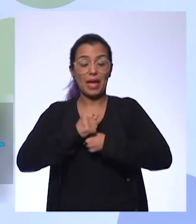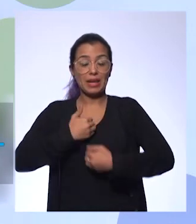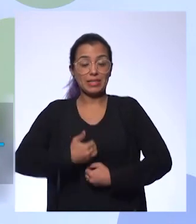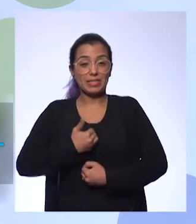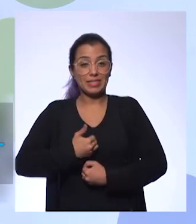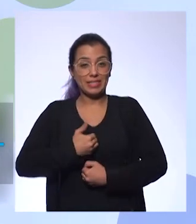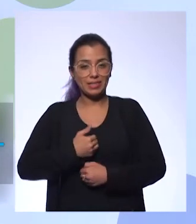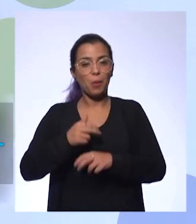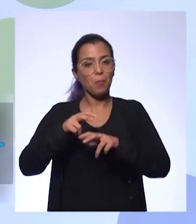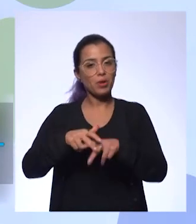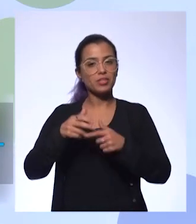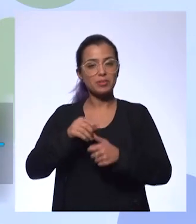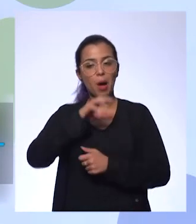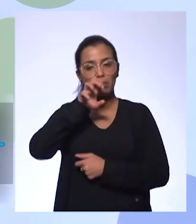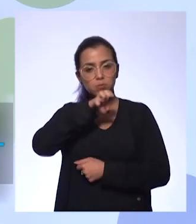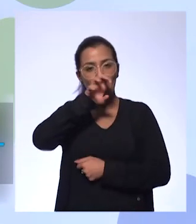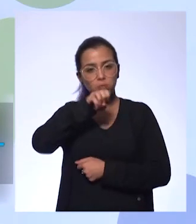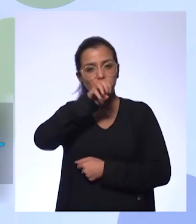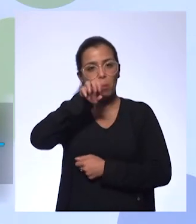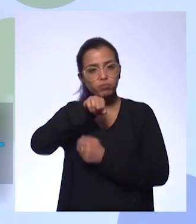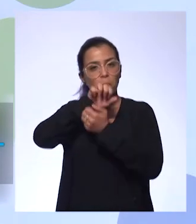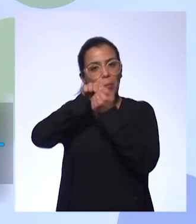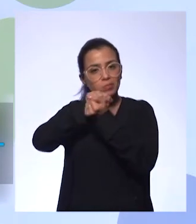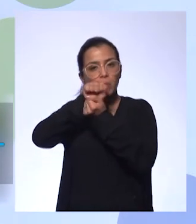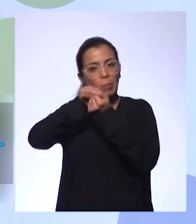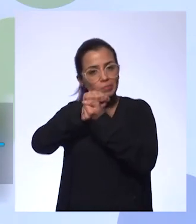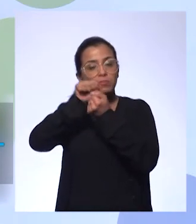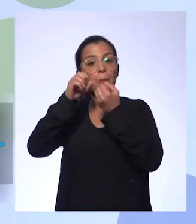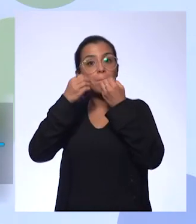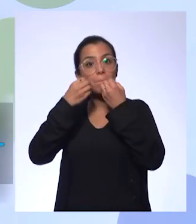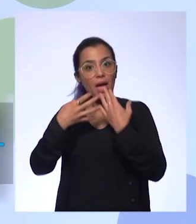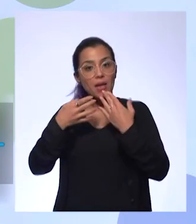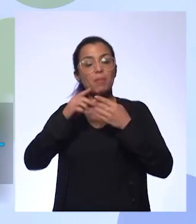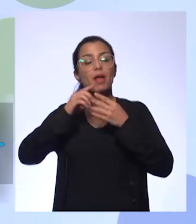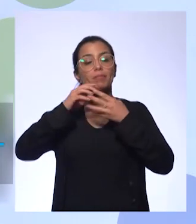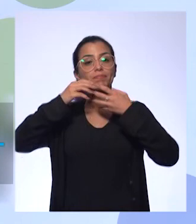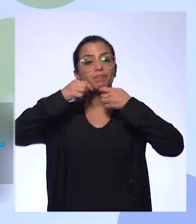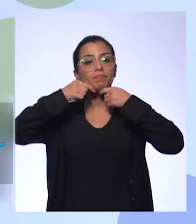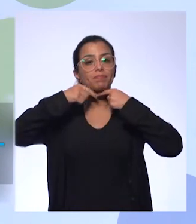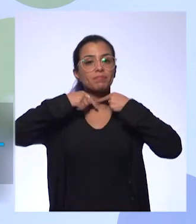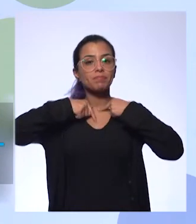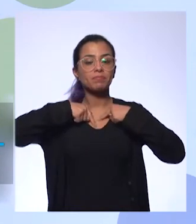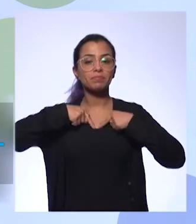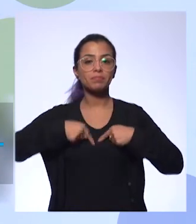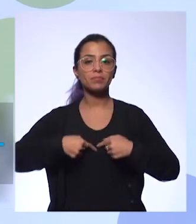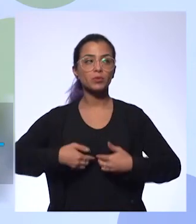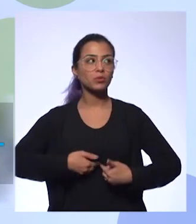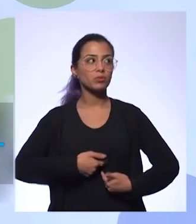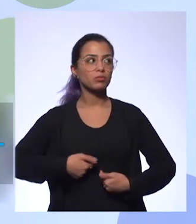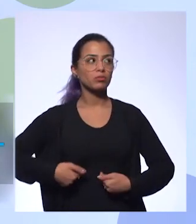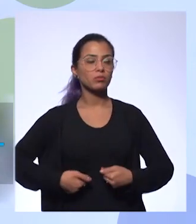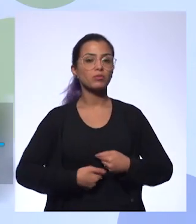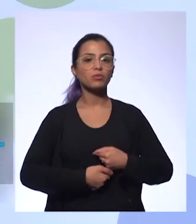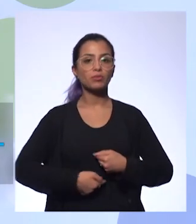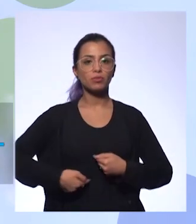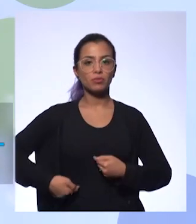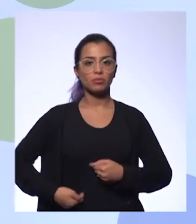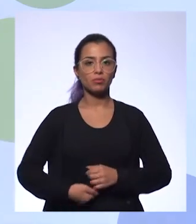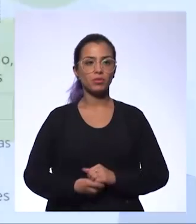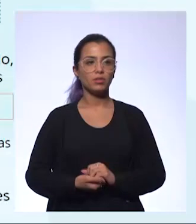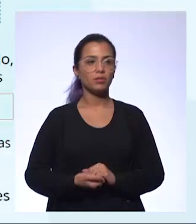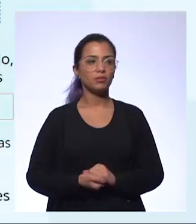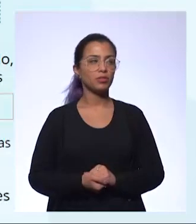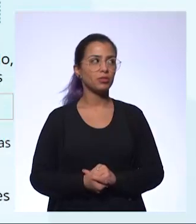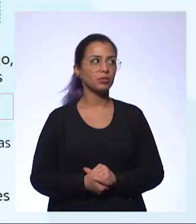justamente isso, né? Essa movimentação para levar para o estômago, né? E aí vamos ver como que acontece esse